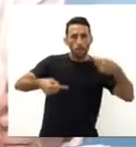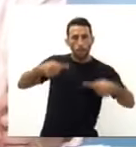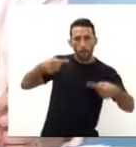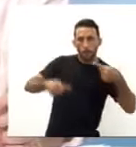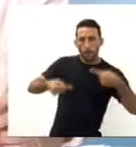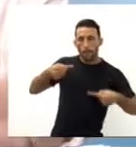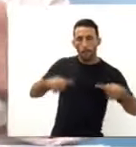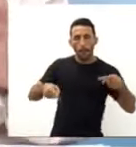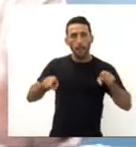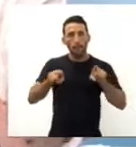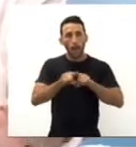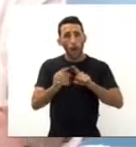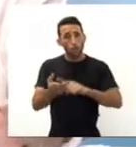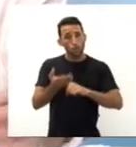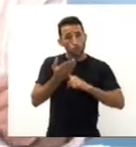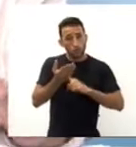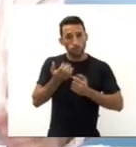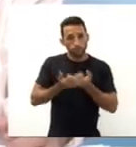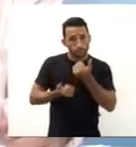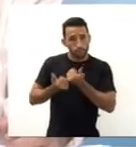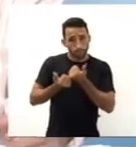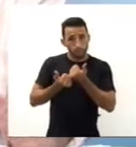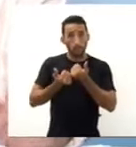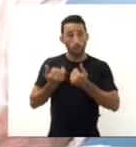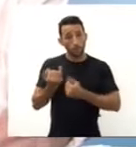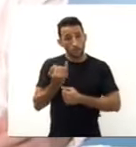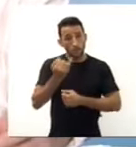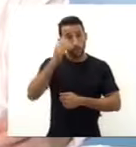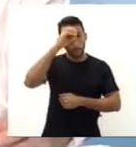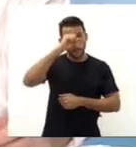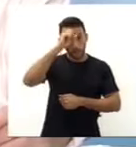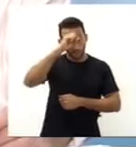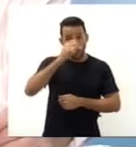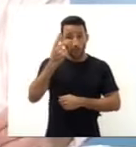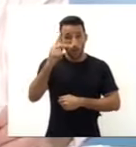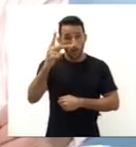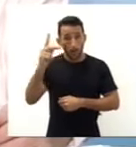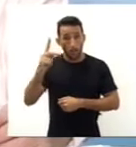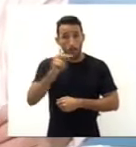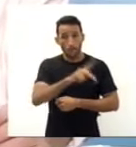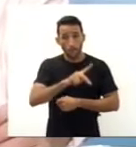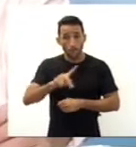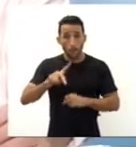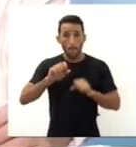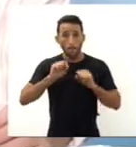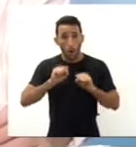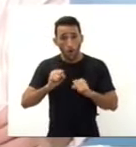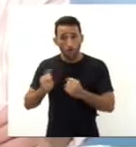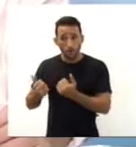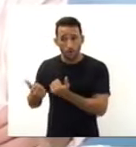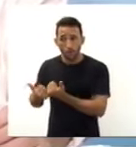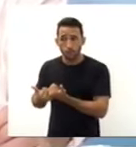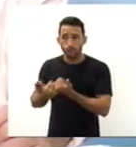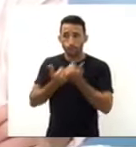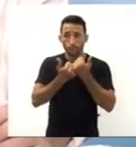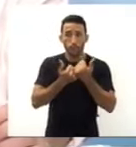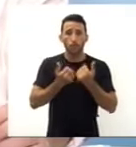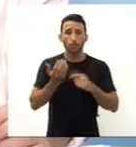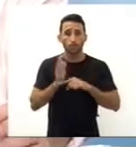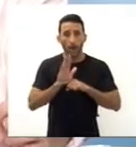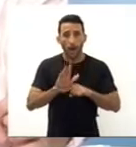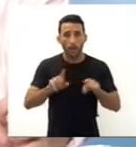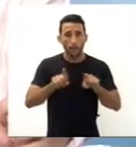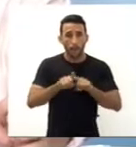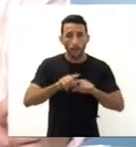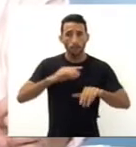e, principalmente, aprendam, tá? O seu professor poderá consolidar e aprofundar o